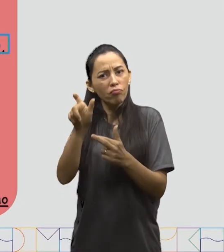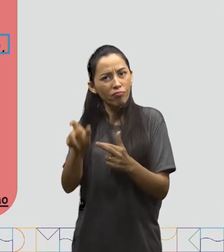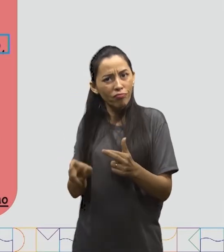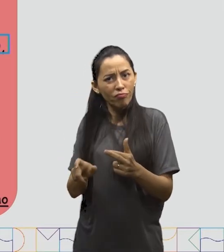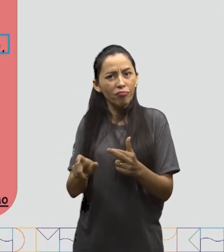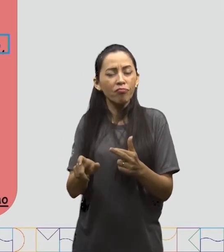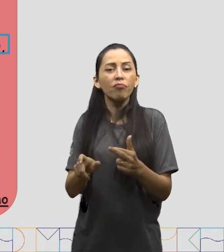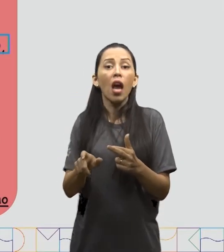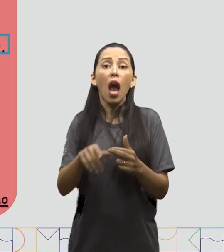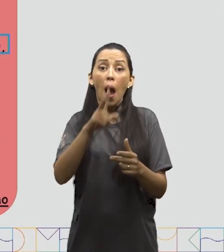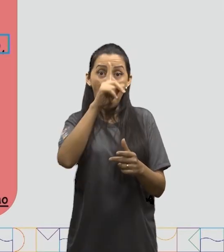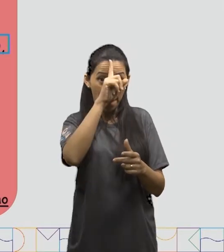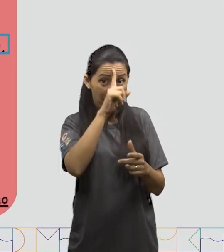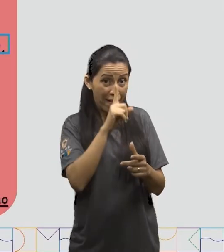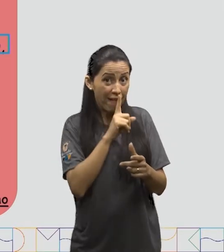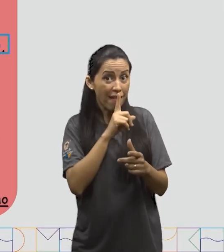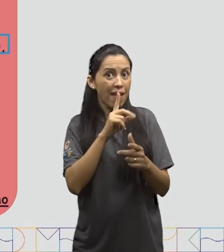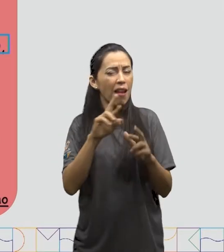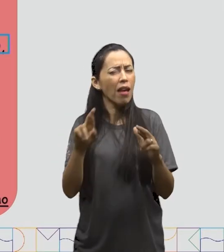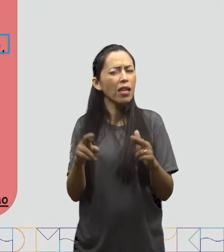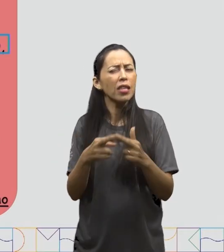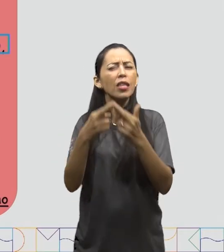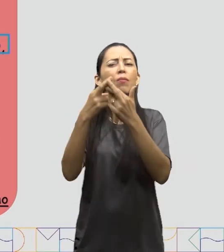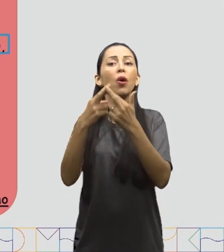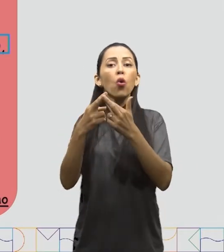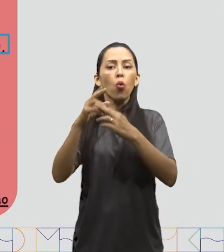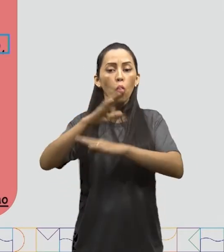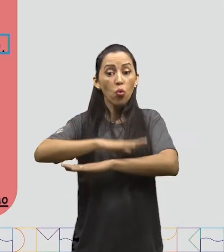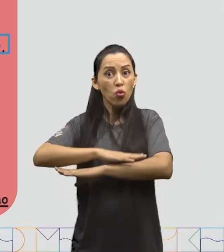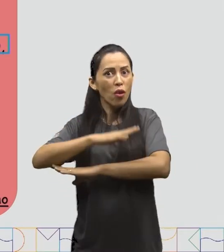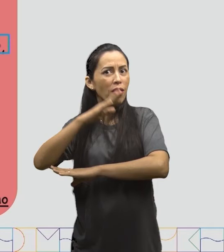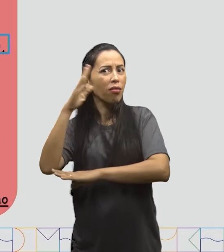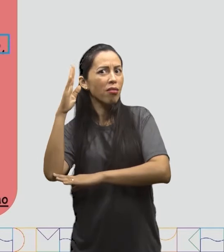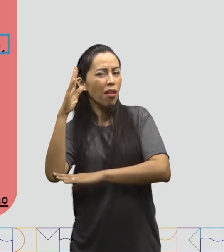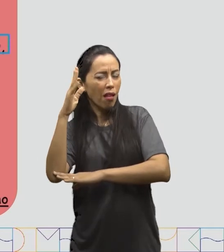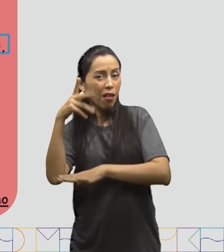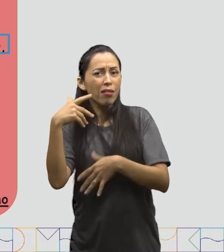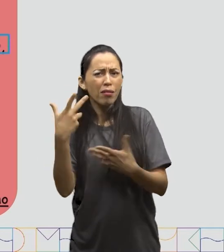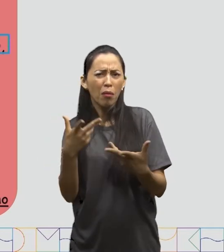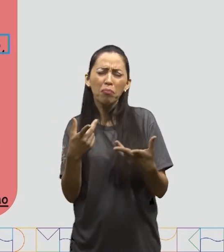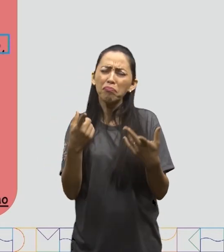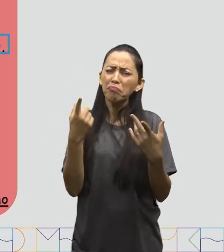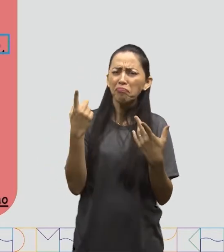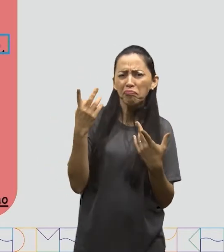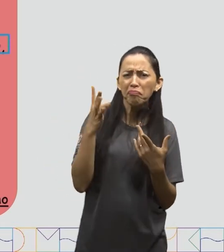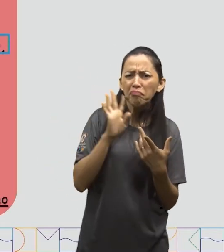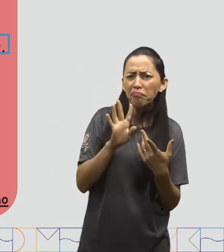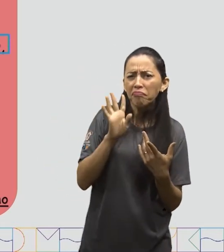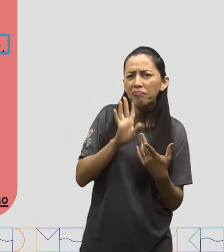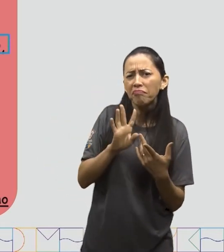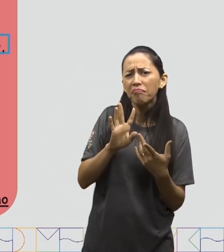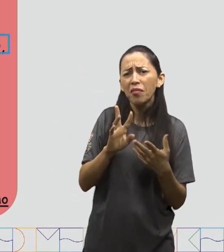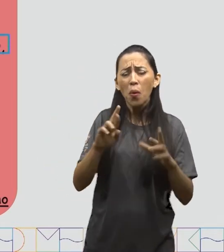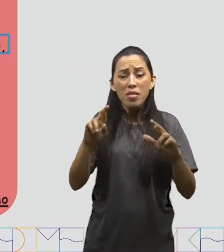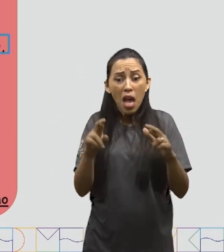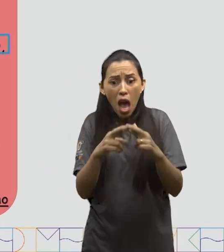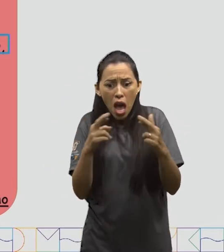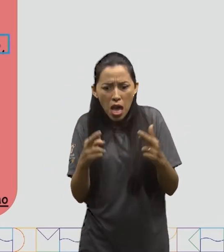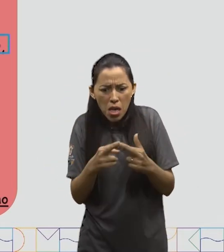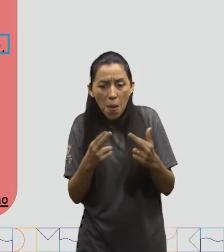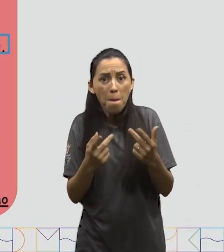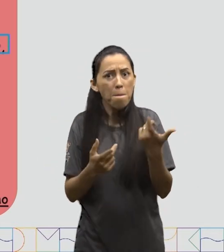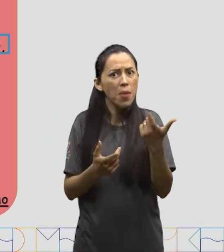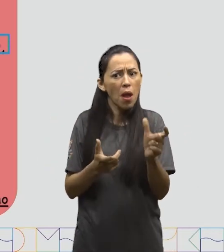com janela, elefante rima com ofegante. Interessante essa rima está entre palavras